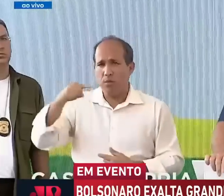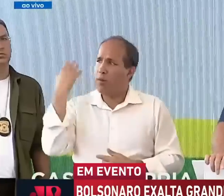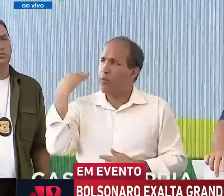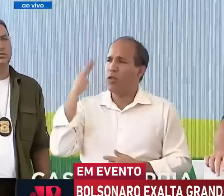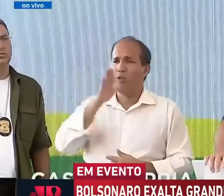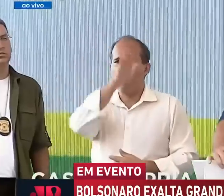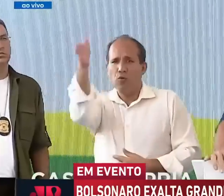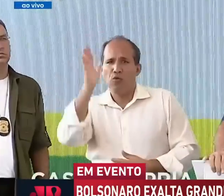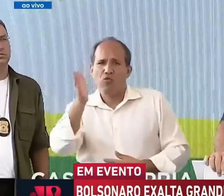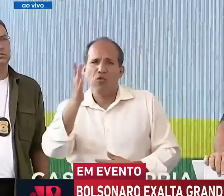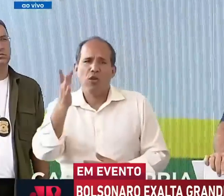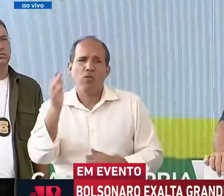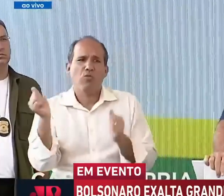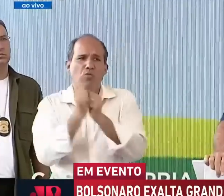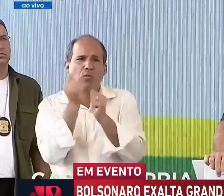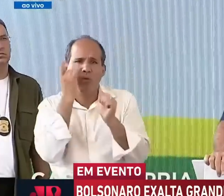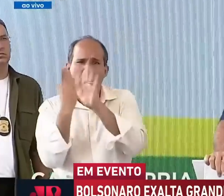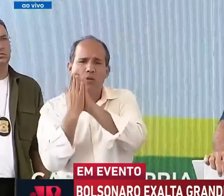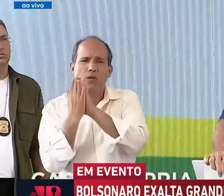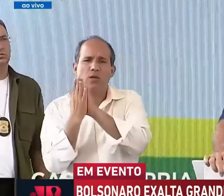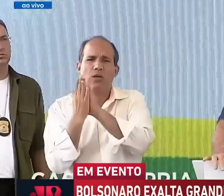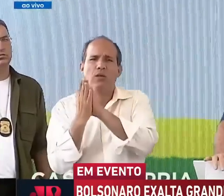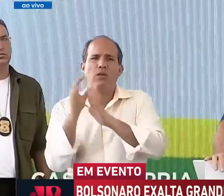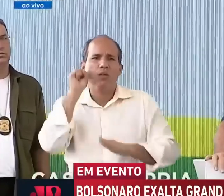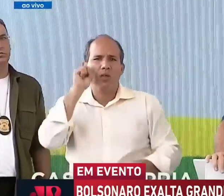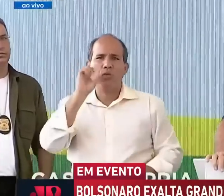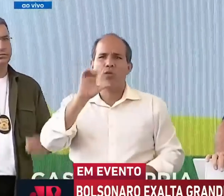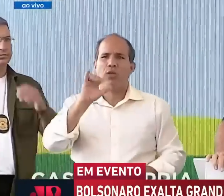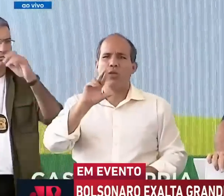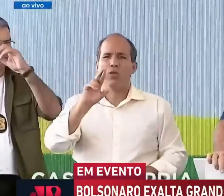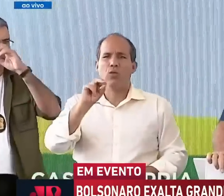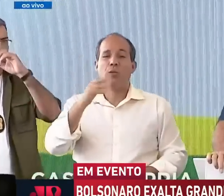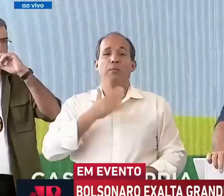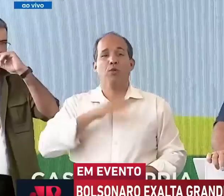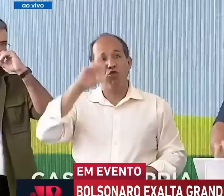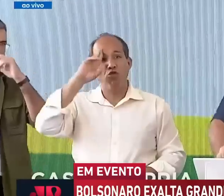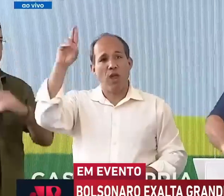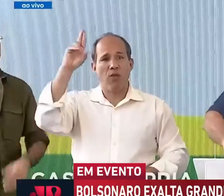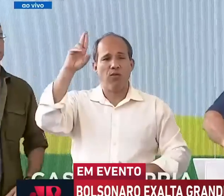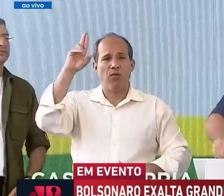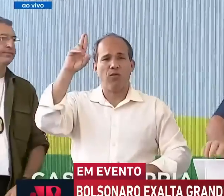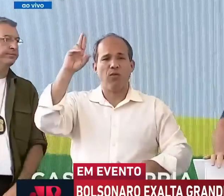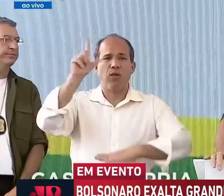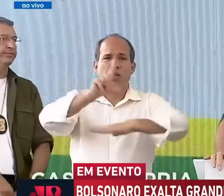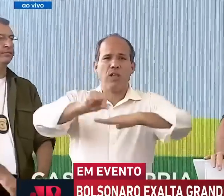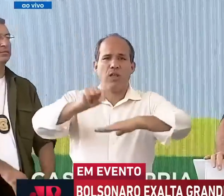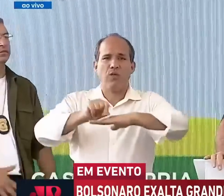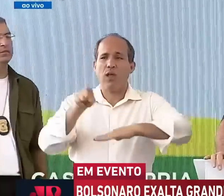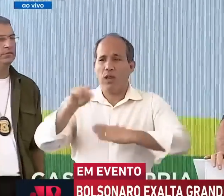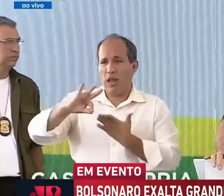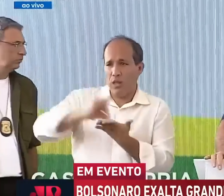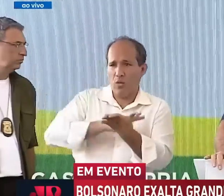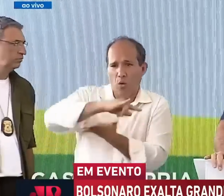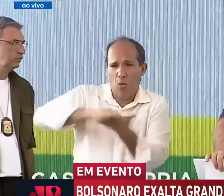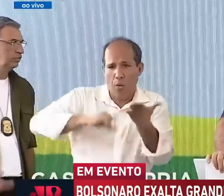com o senador Ciro meu presidente meu melhor meu chefe da casa civil assinando uma